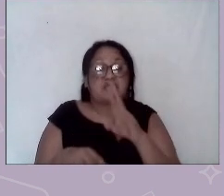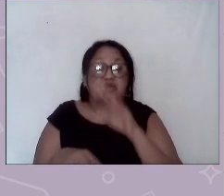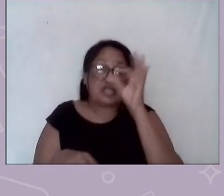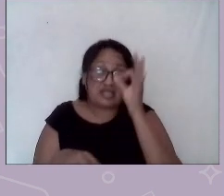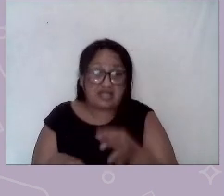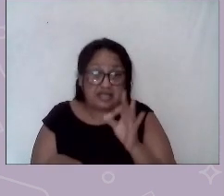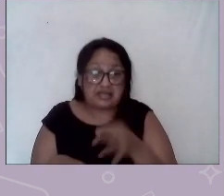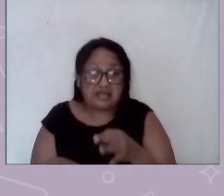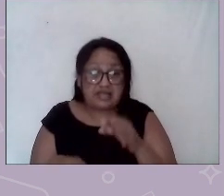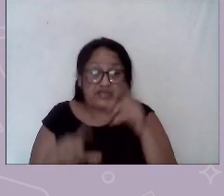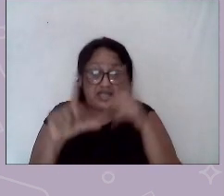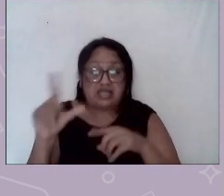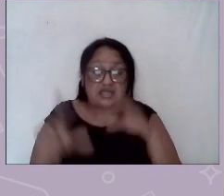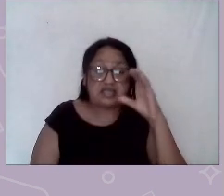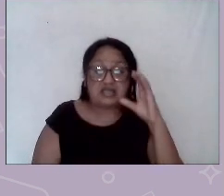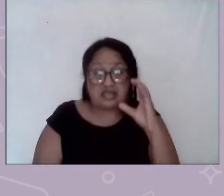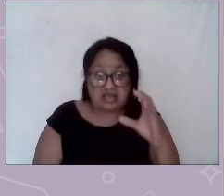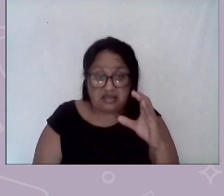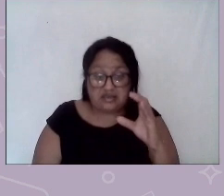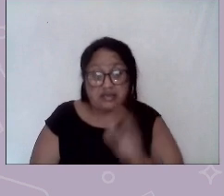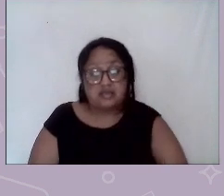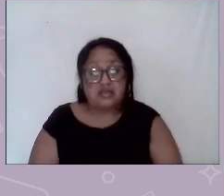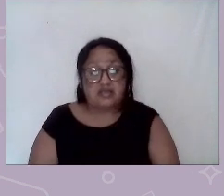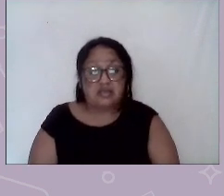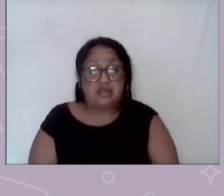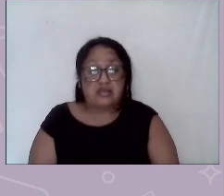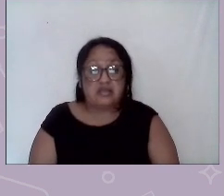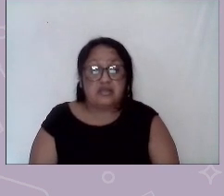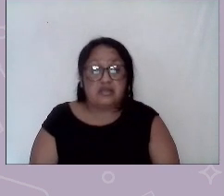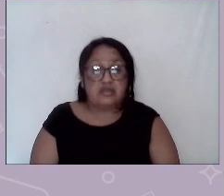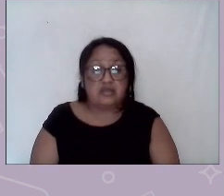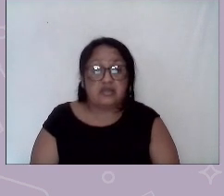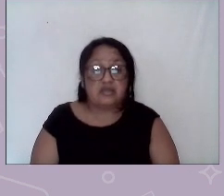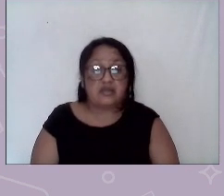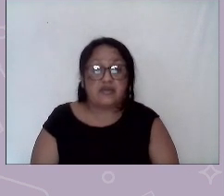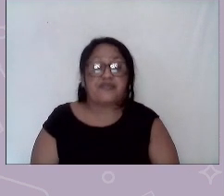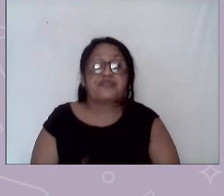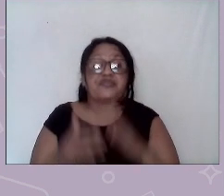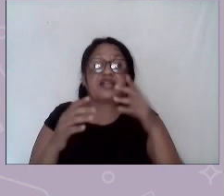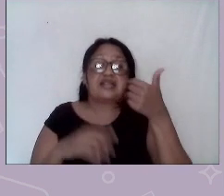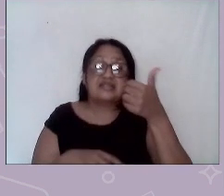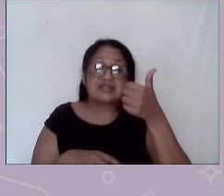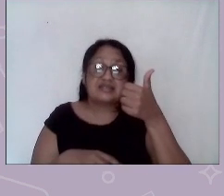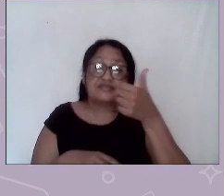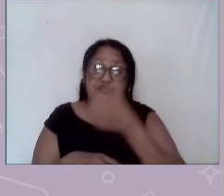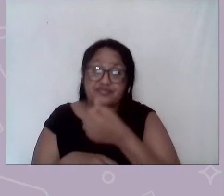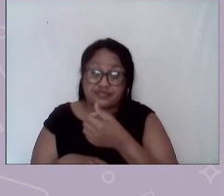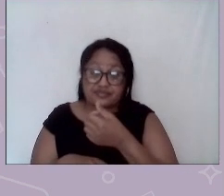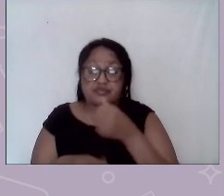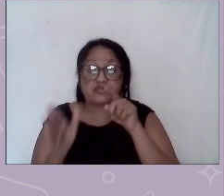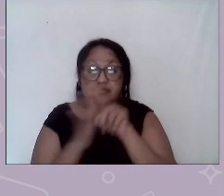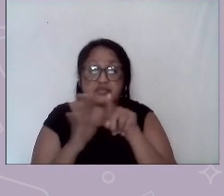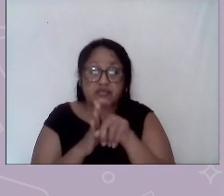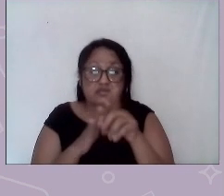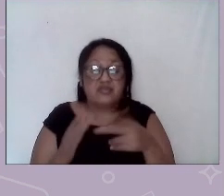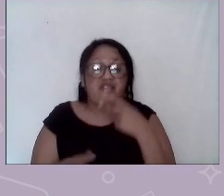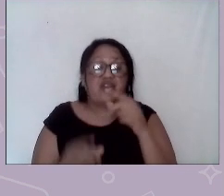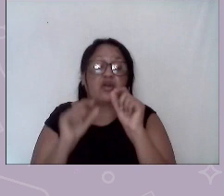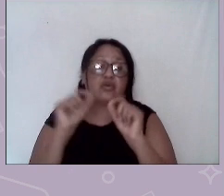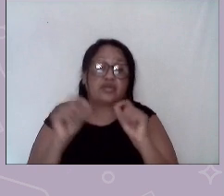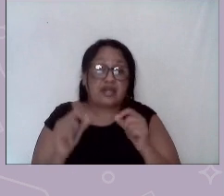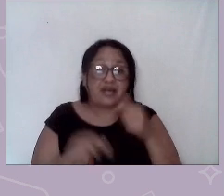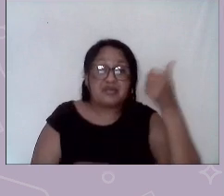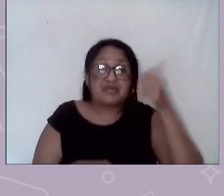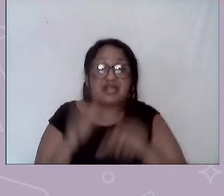é a alternativa da letra C a décima sexta questão diz o seguinte pela